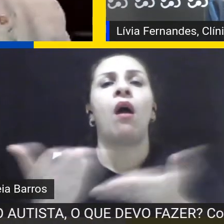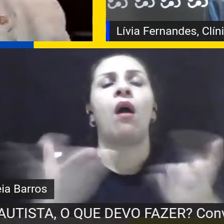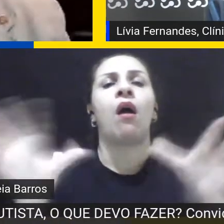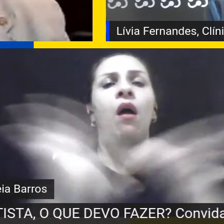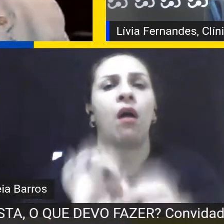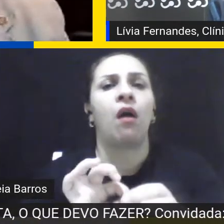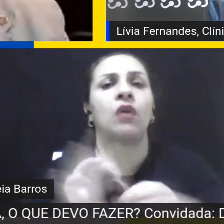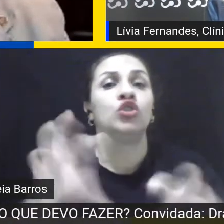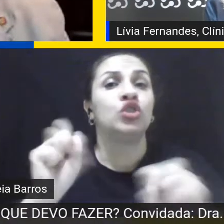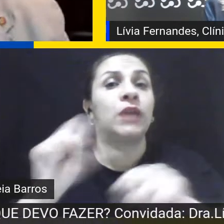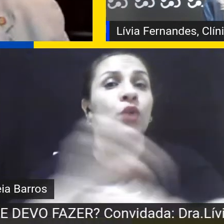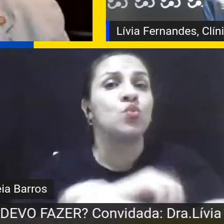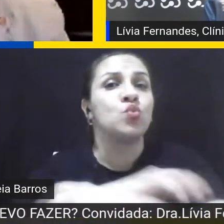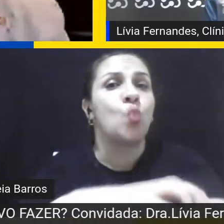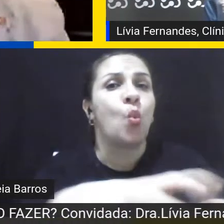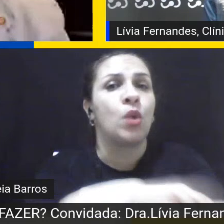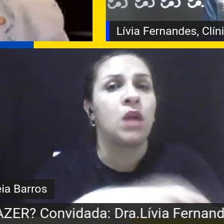sensorial?